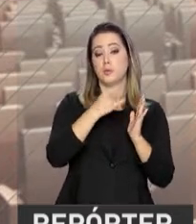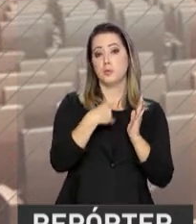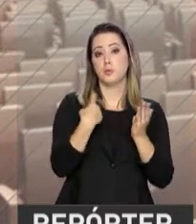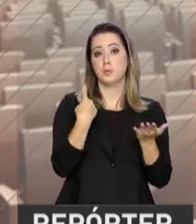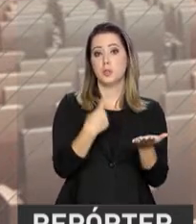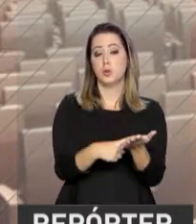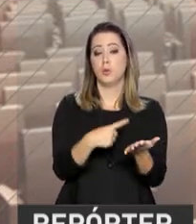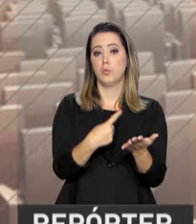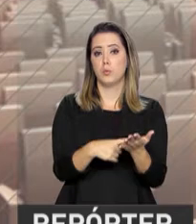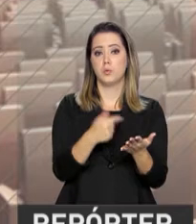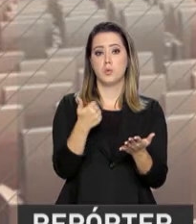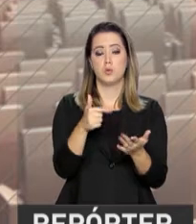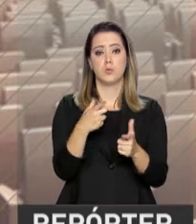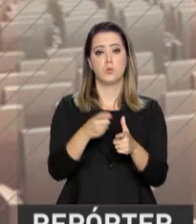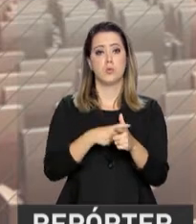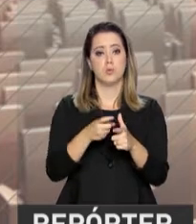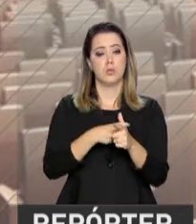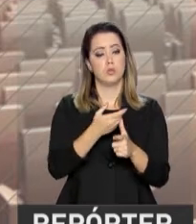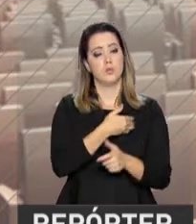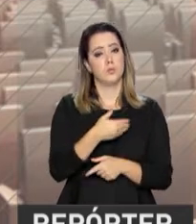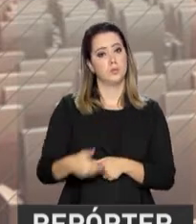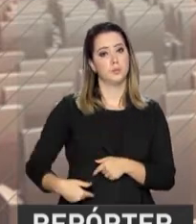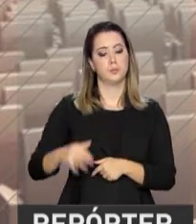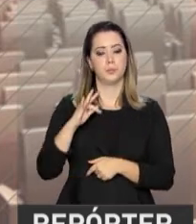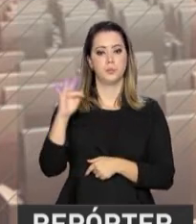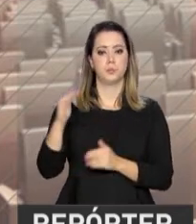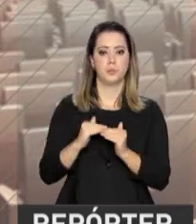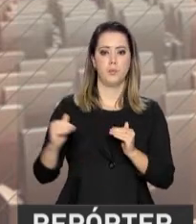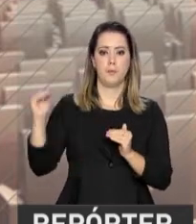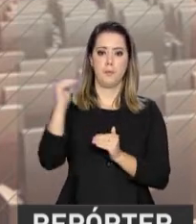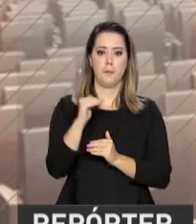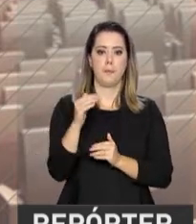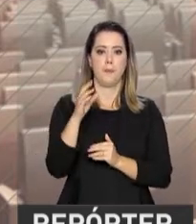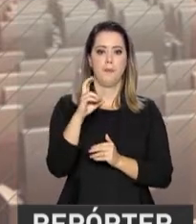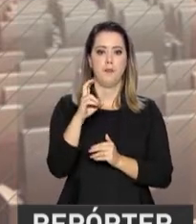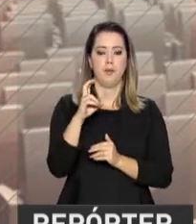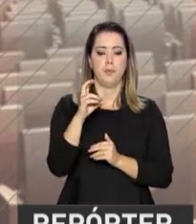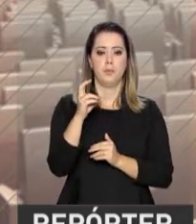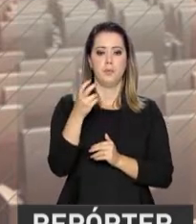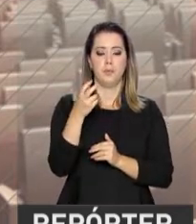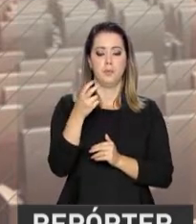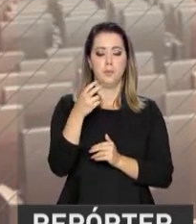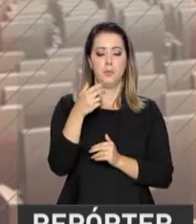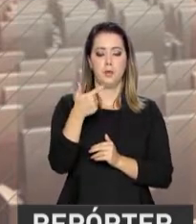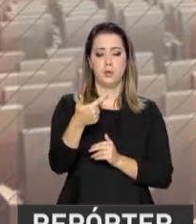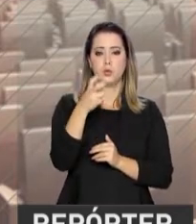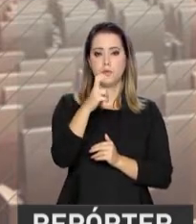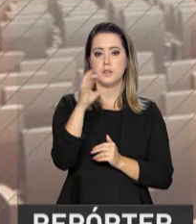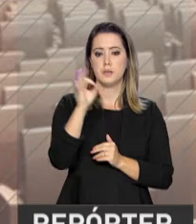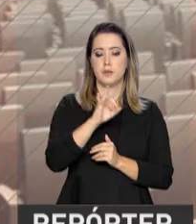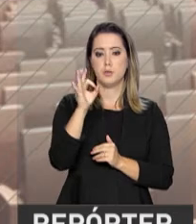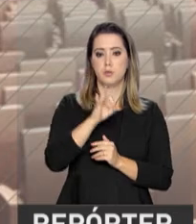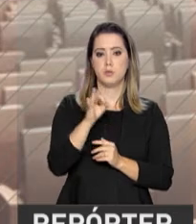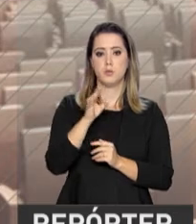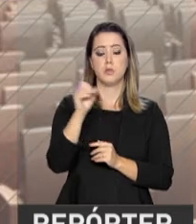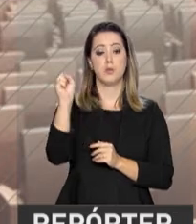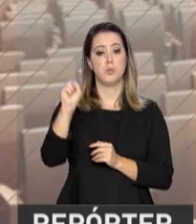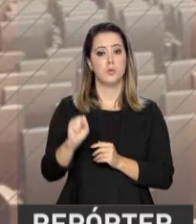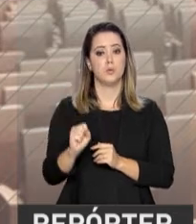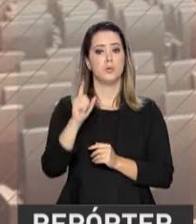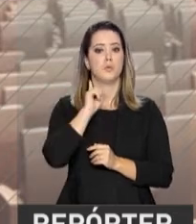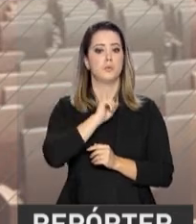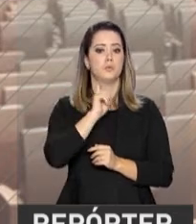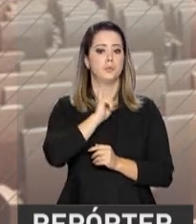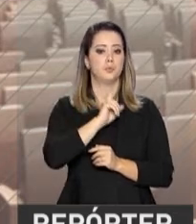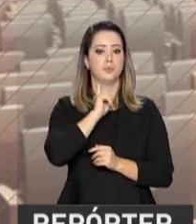não existirem dívidas com o governo federal aumento de 25% o número e valor de projetos para a região sul e os